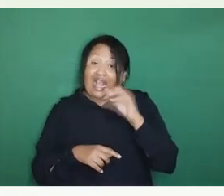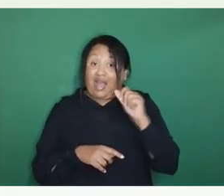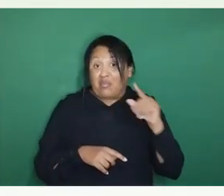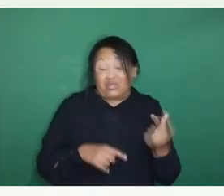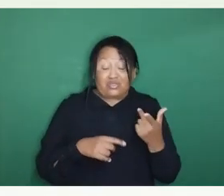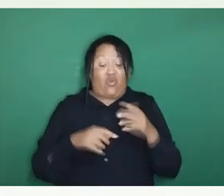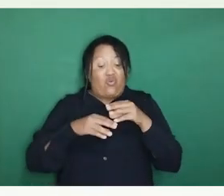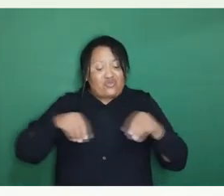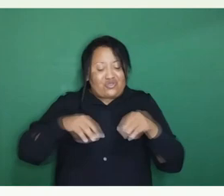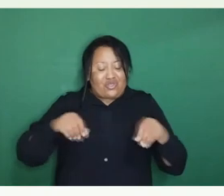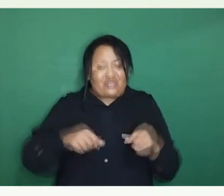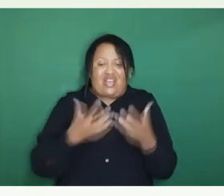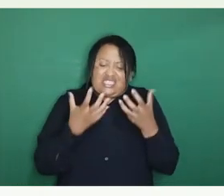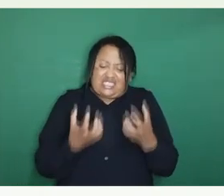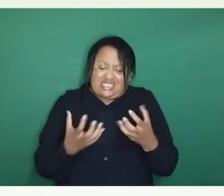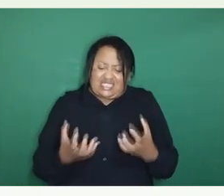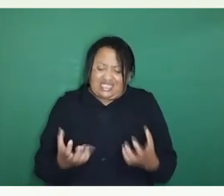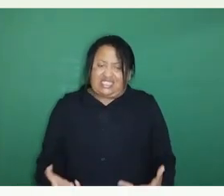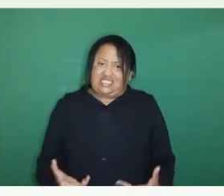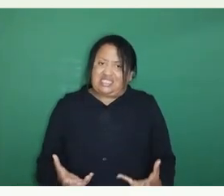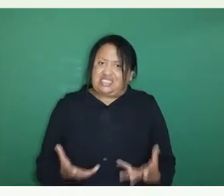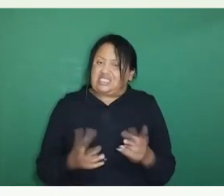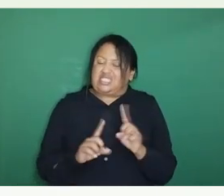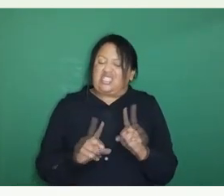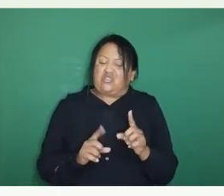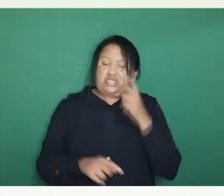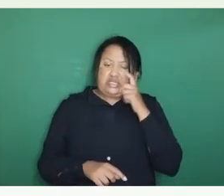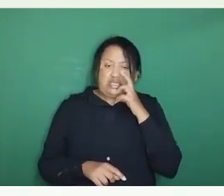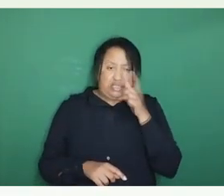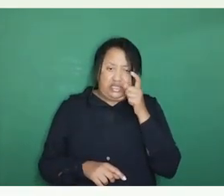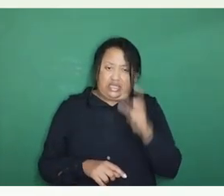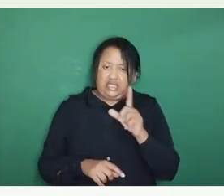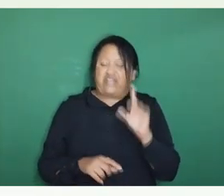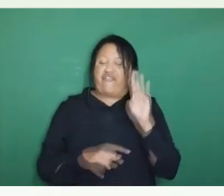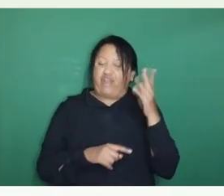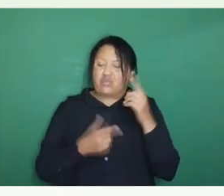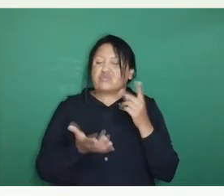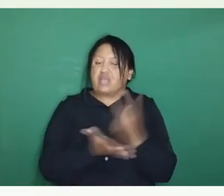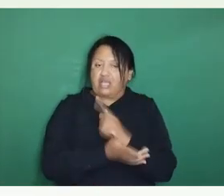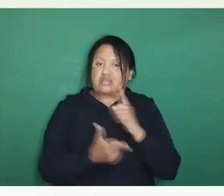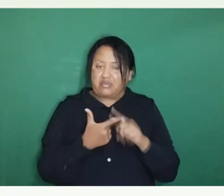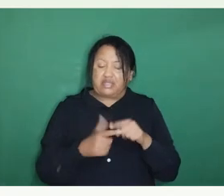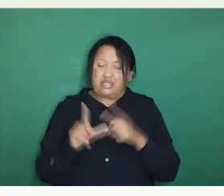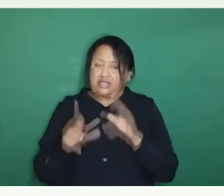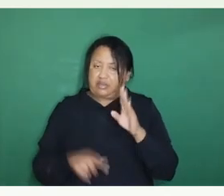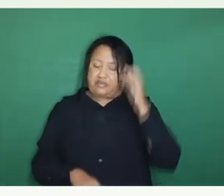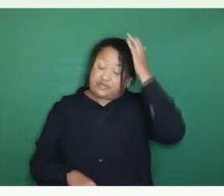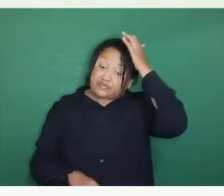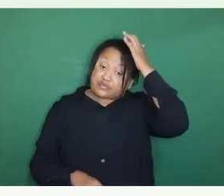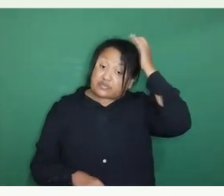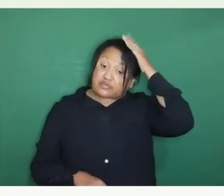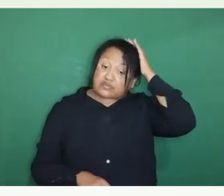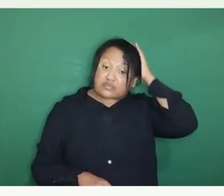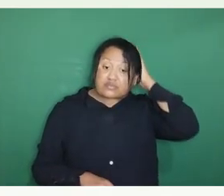então falso letra b se ioniza facilmente não isso não é